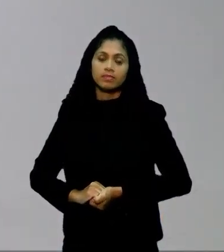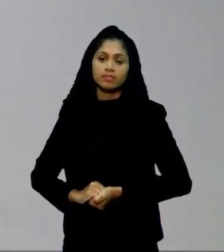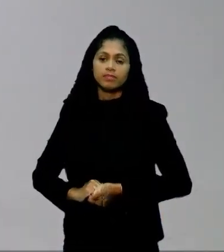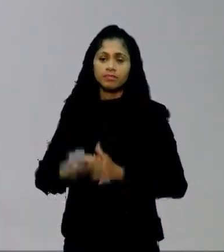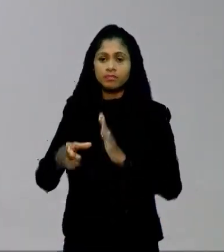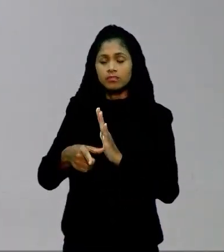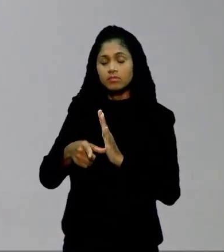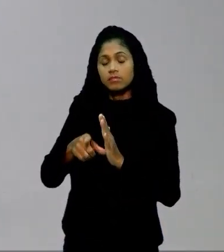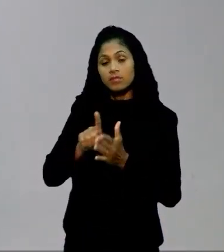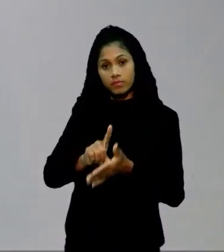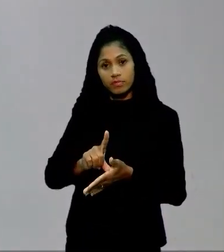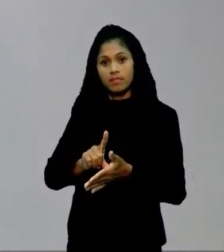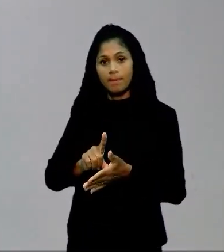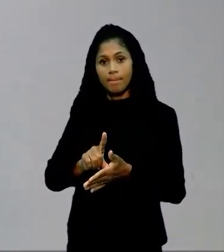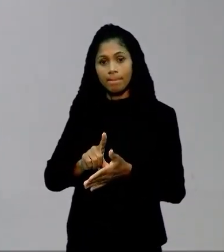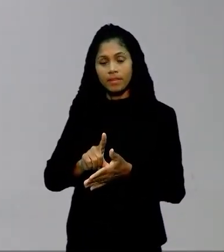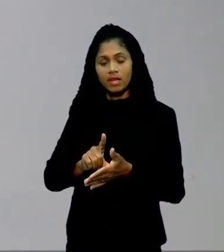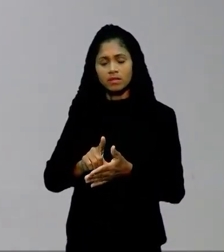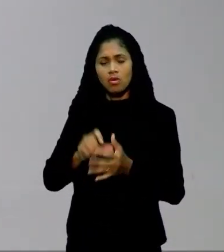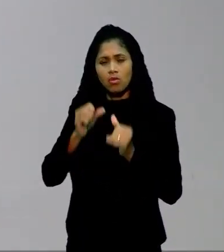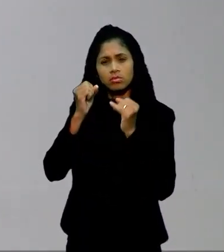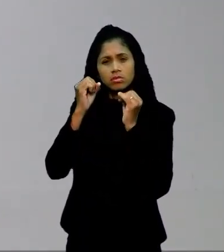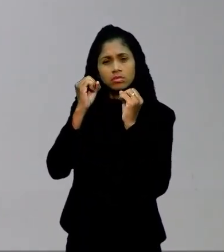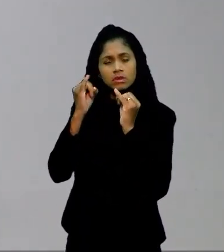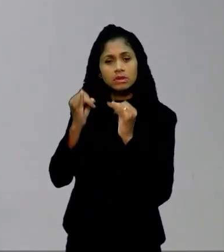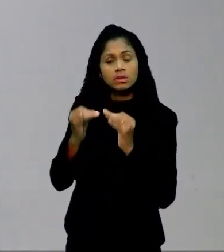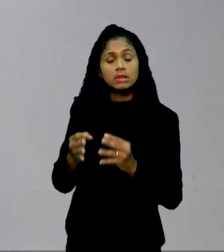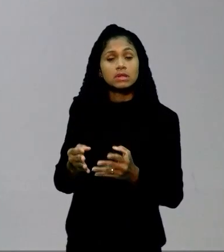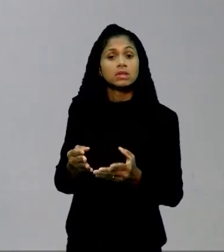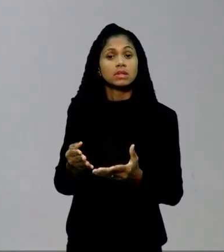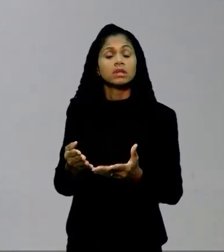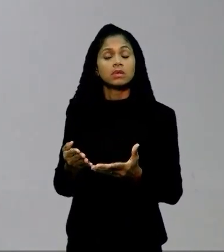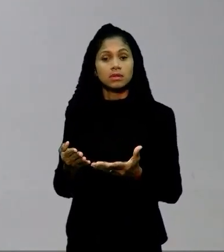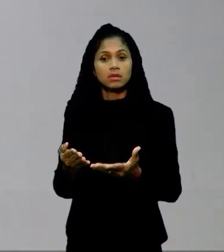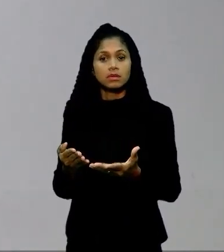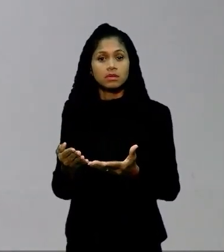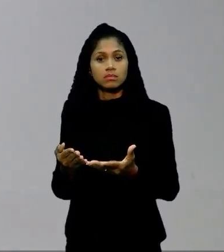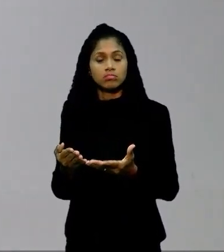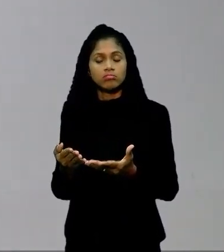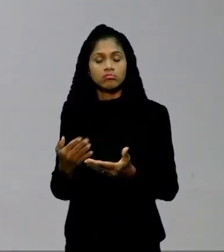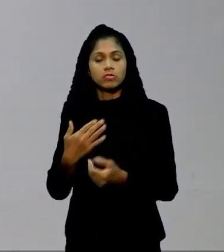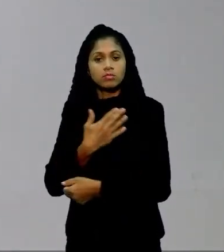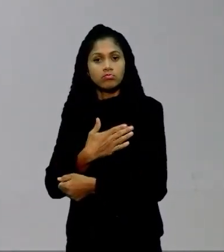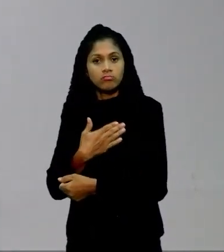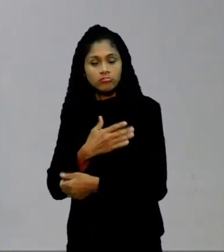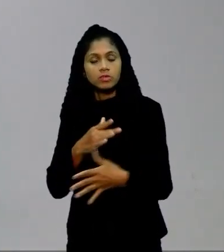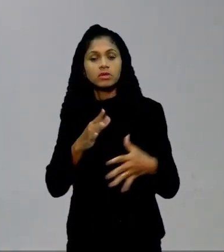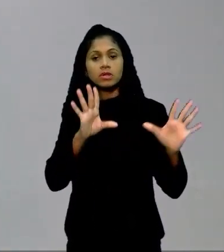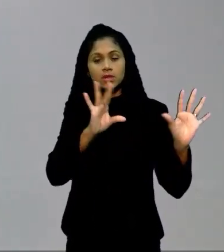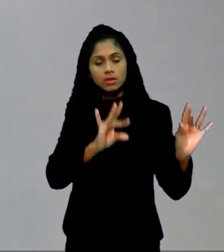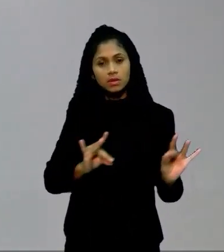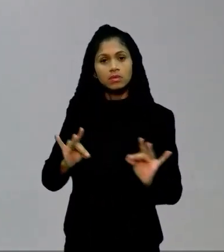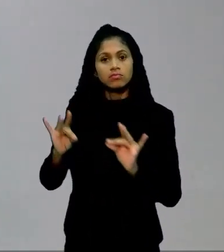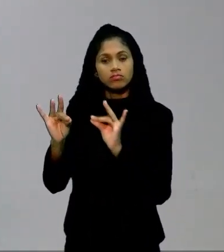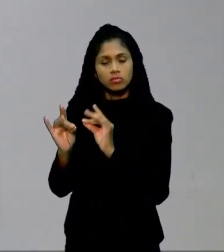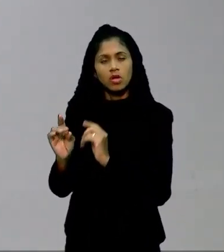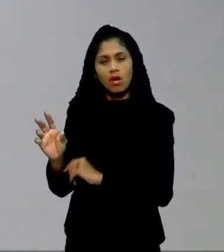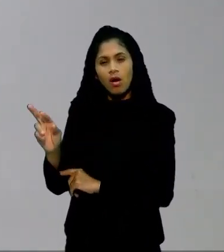Antes mesmo de eu explanar acerca dessas questões, eu gostaria de trazer um histórico para